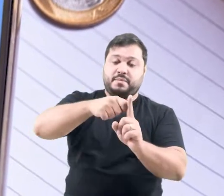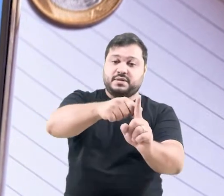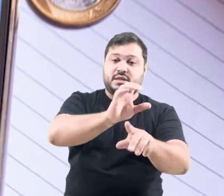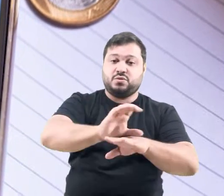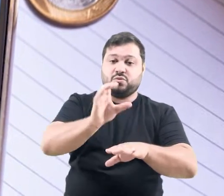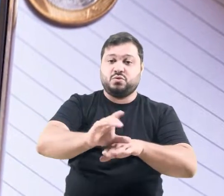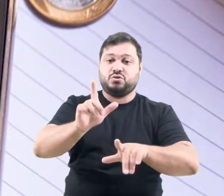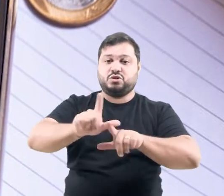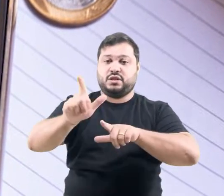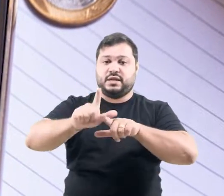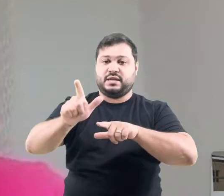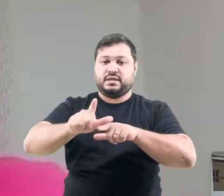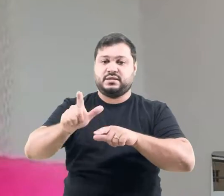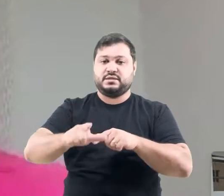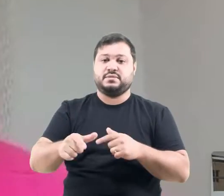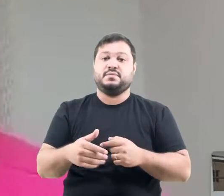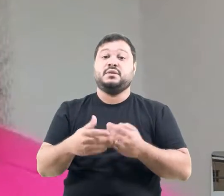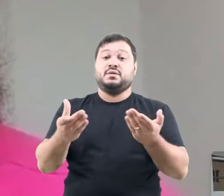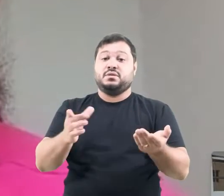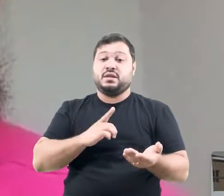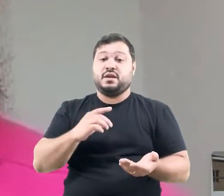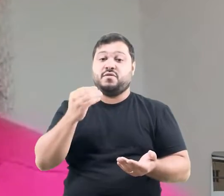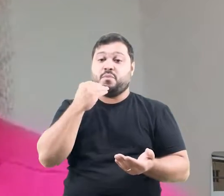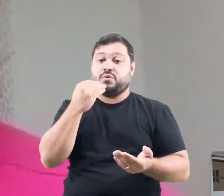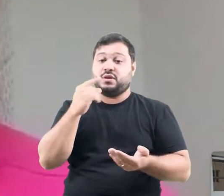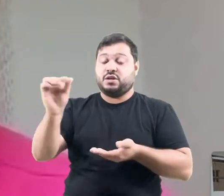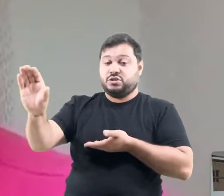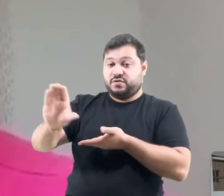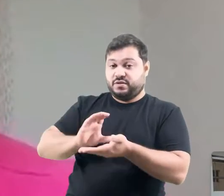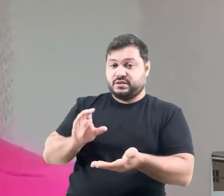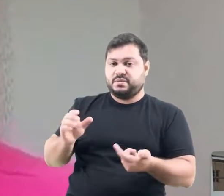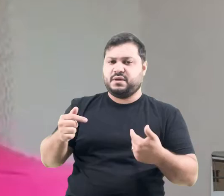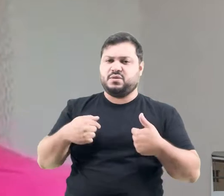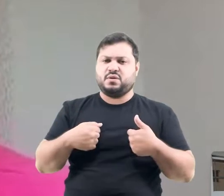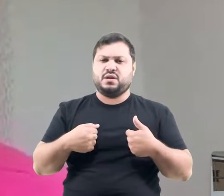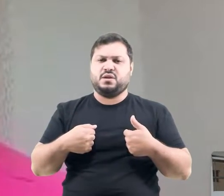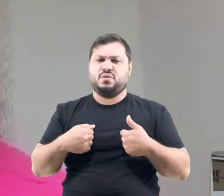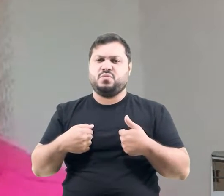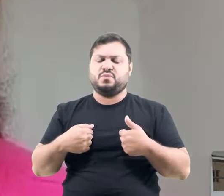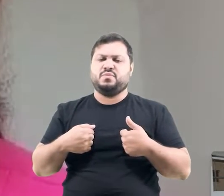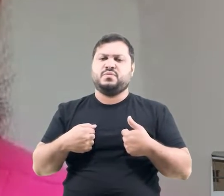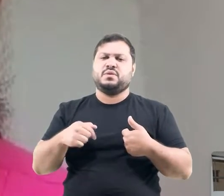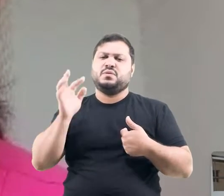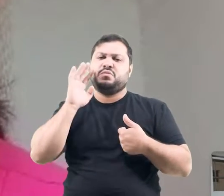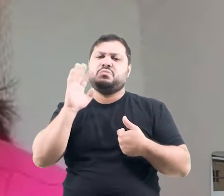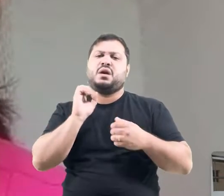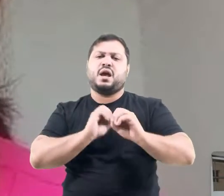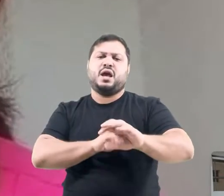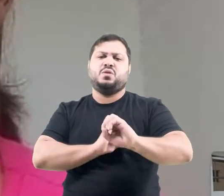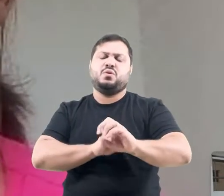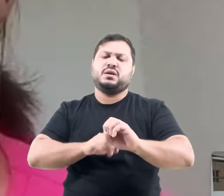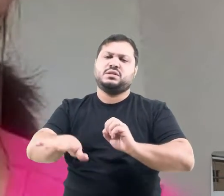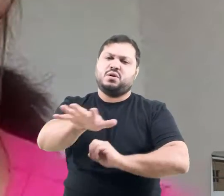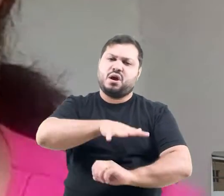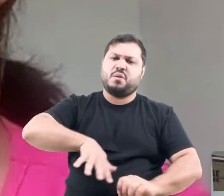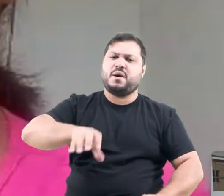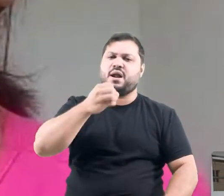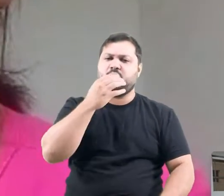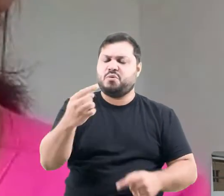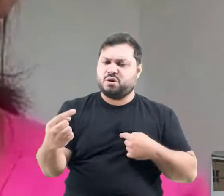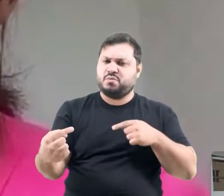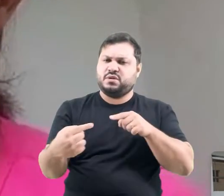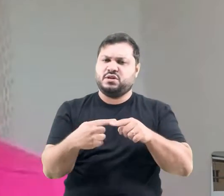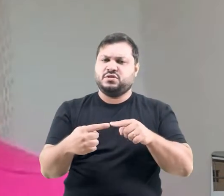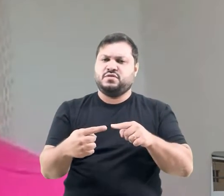mensalidades do curso de letras. Quando surgiu a oportunidade do financiamento, a educação é uma área muito boa